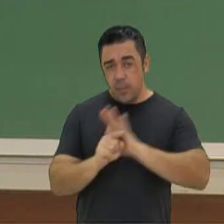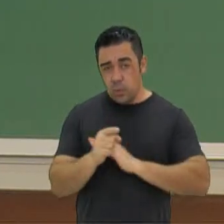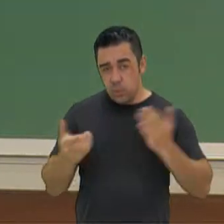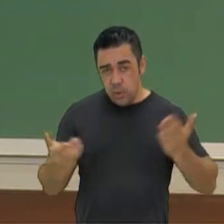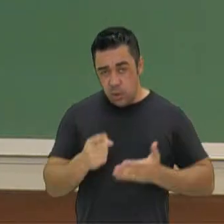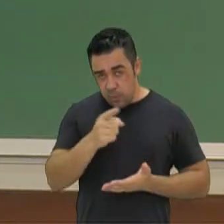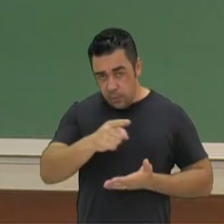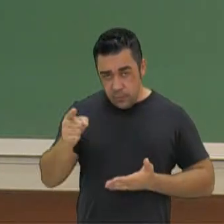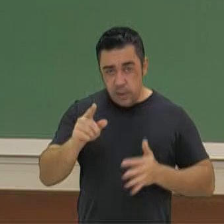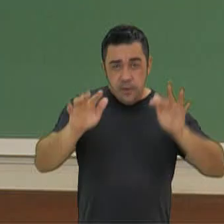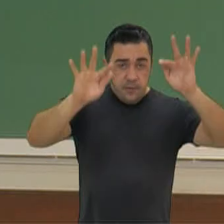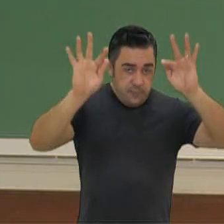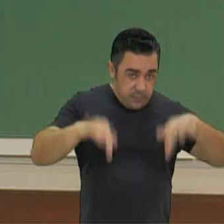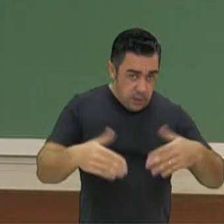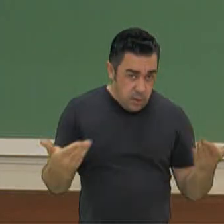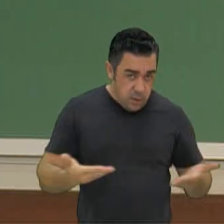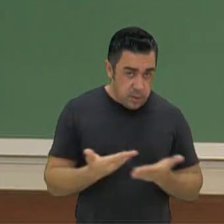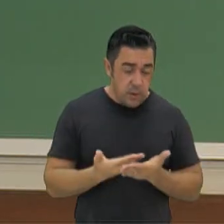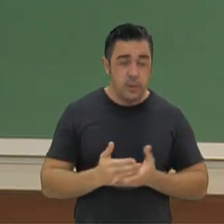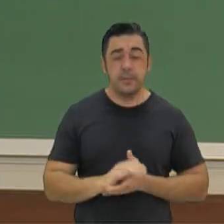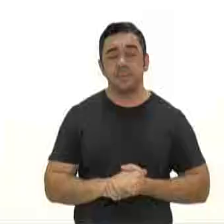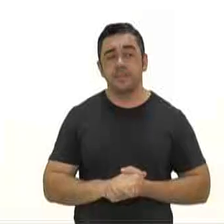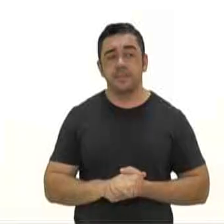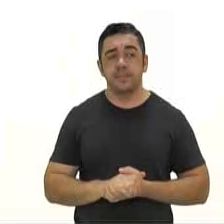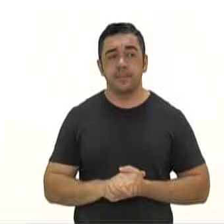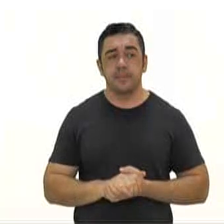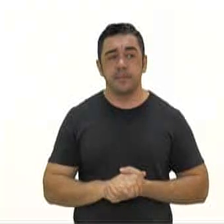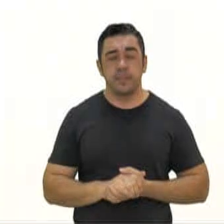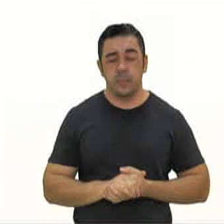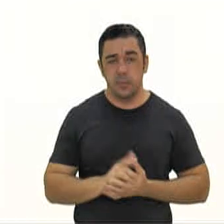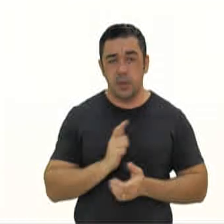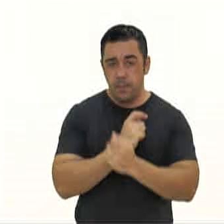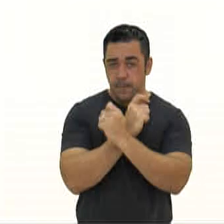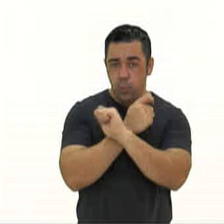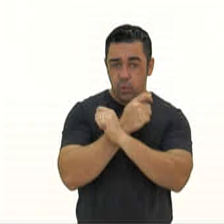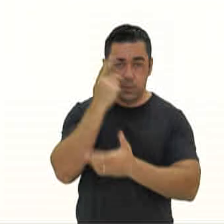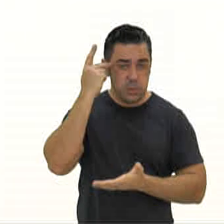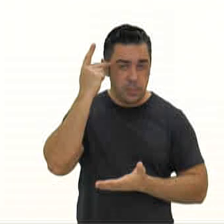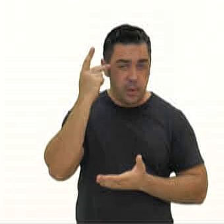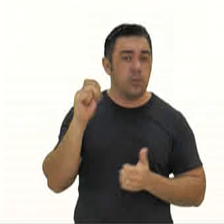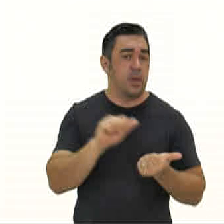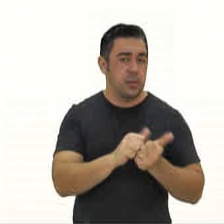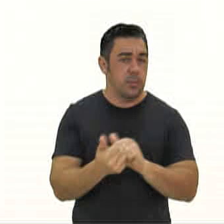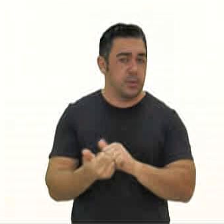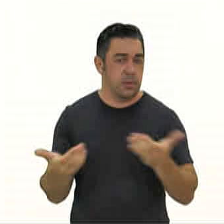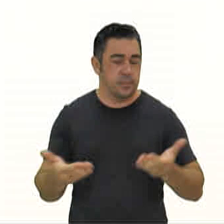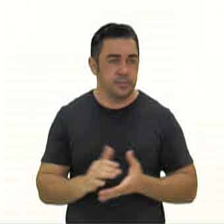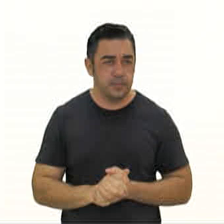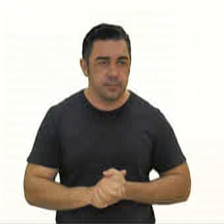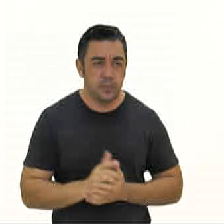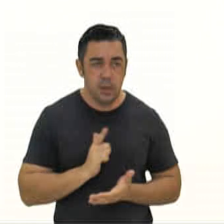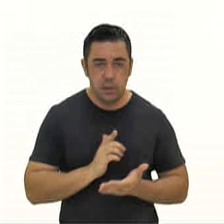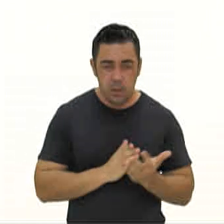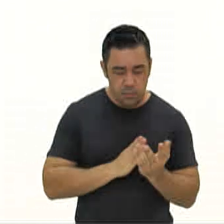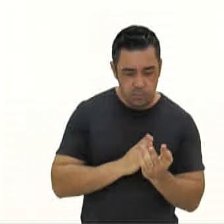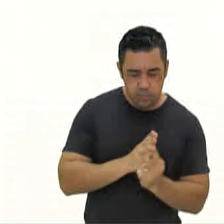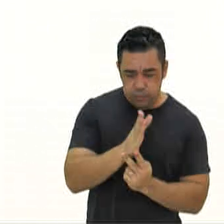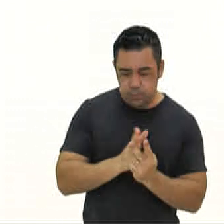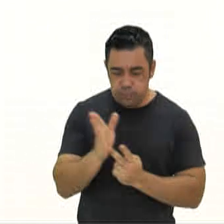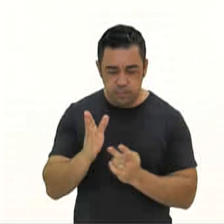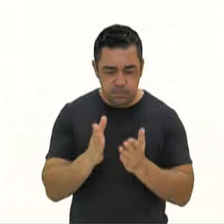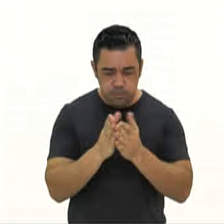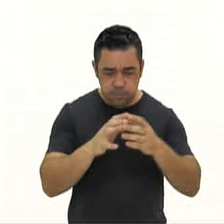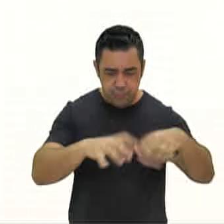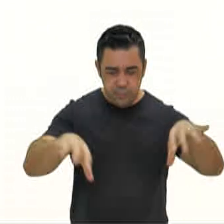vamos finalizar agora a nossa aula de hoje. Da PUC de São Paulo, também adaptada. Uma barreira geográfica